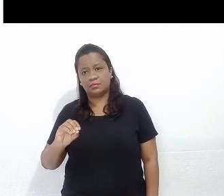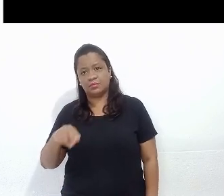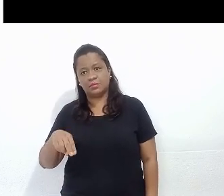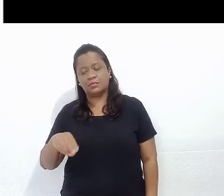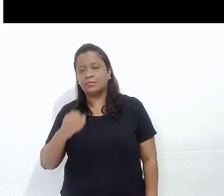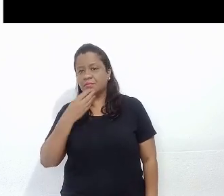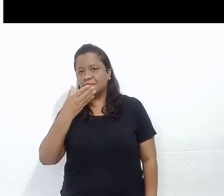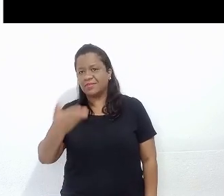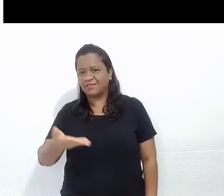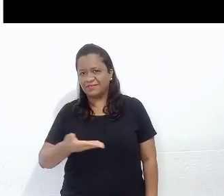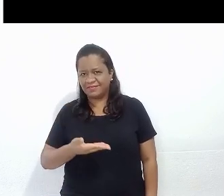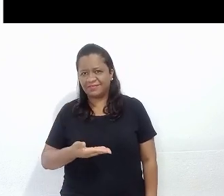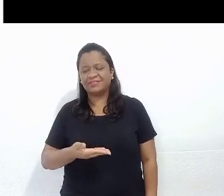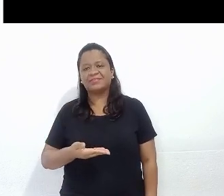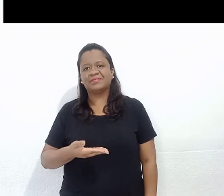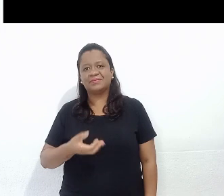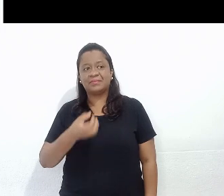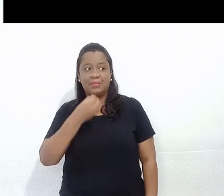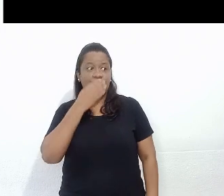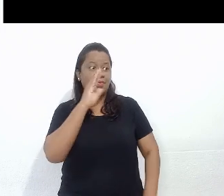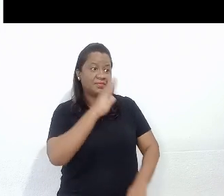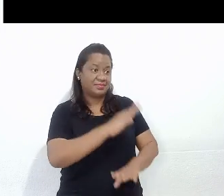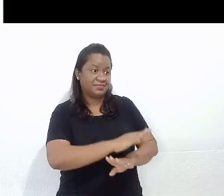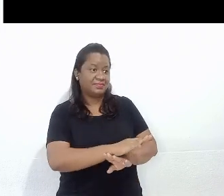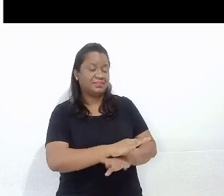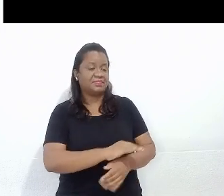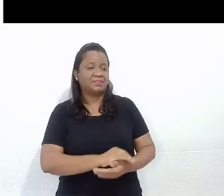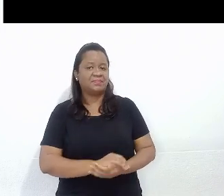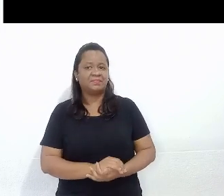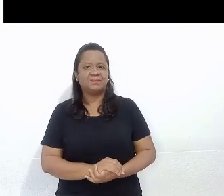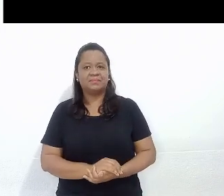Boa tarde. Boa tarde.